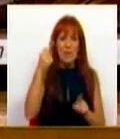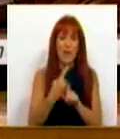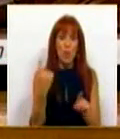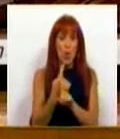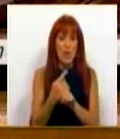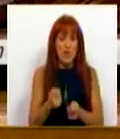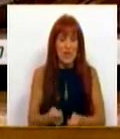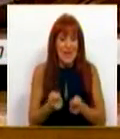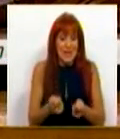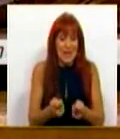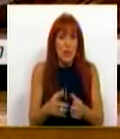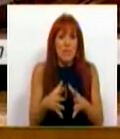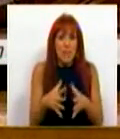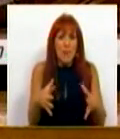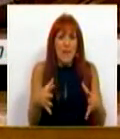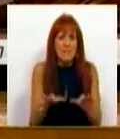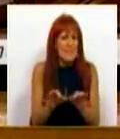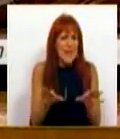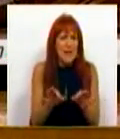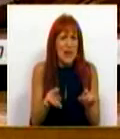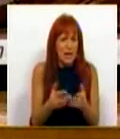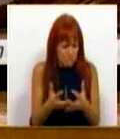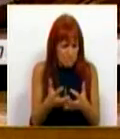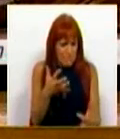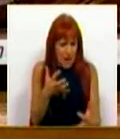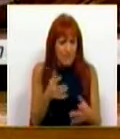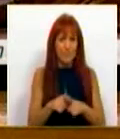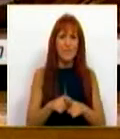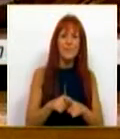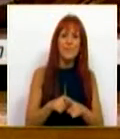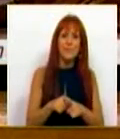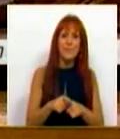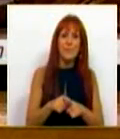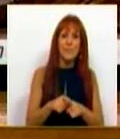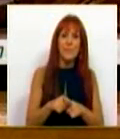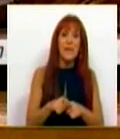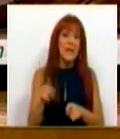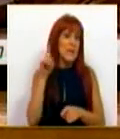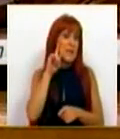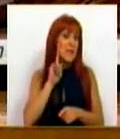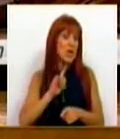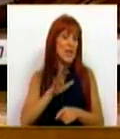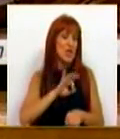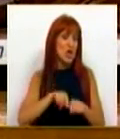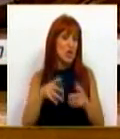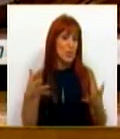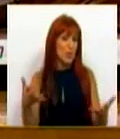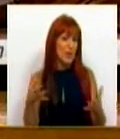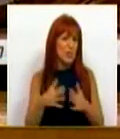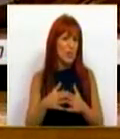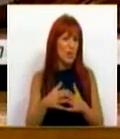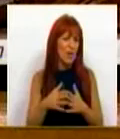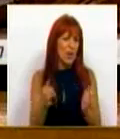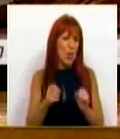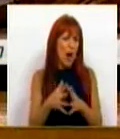investimento, estão a crescer de forma acentuada. E, senhoras e senhores deputados,